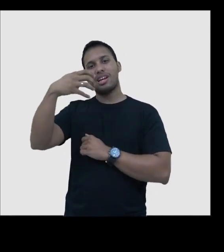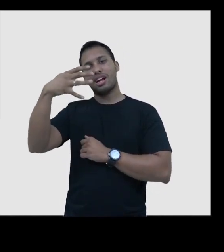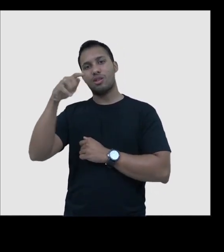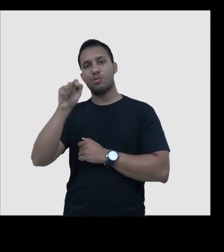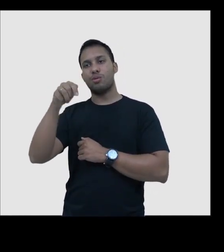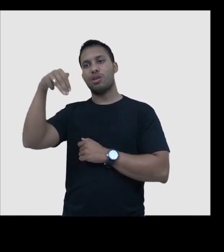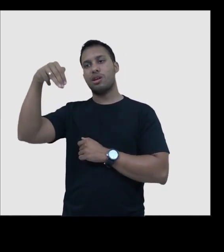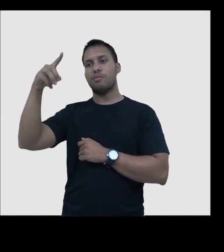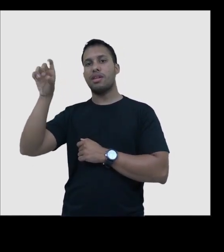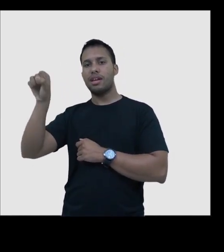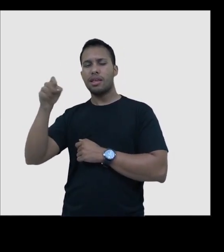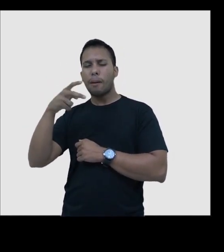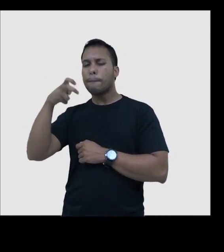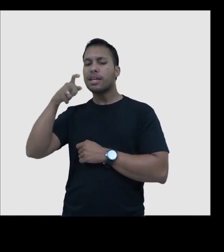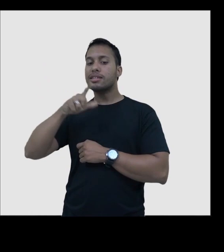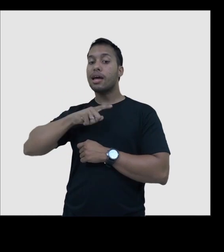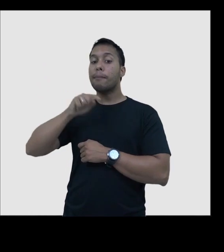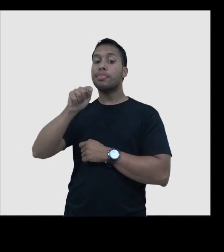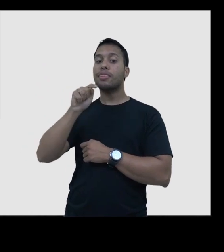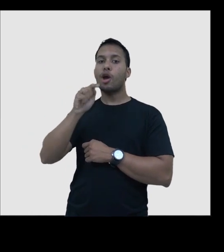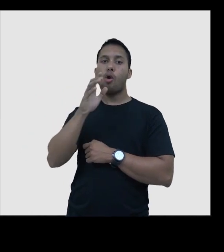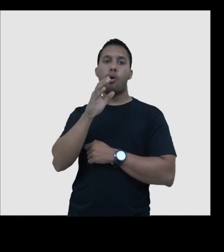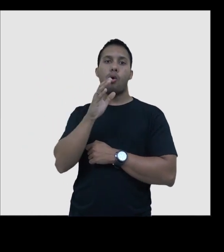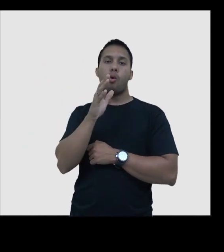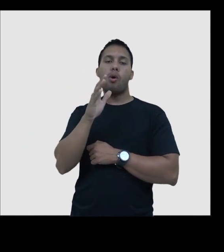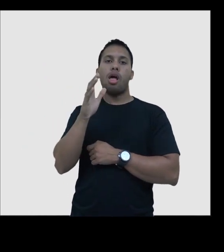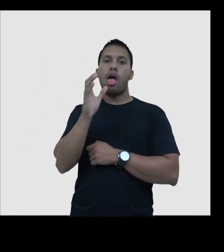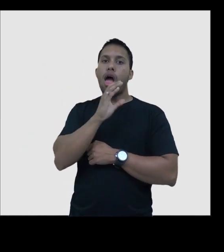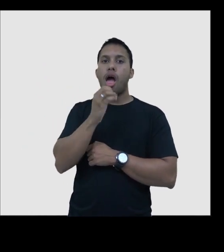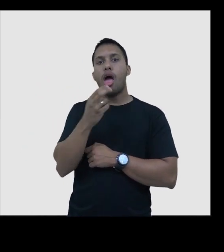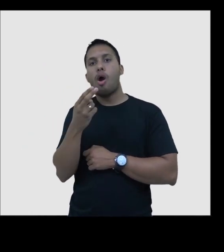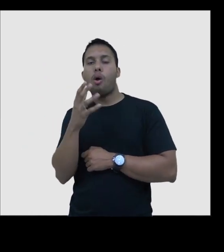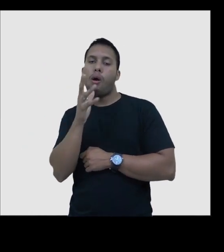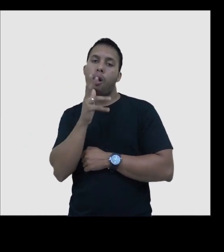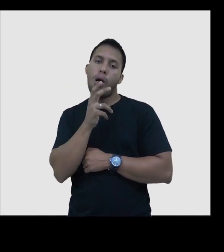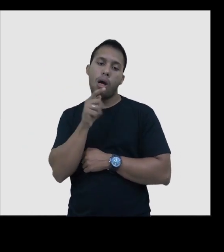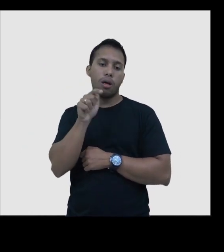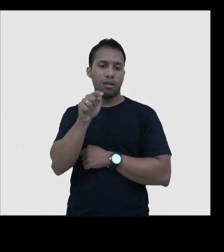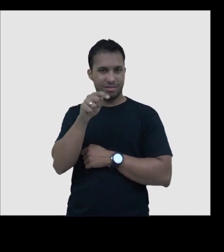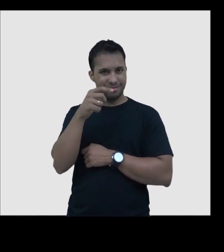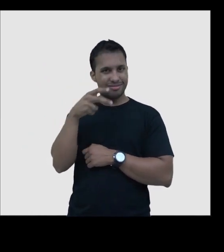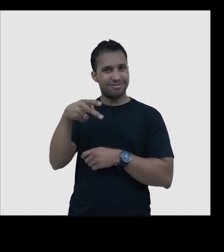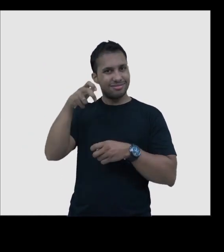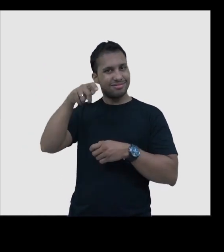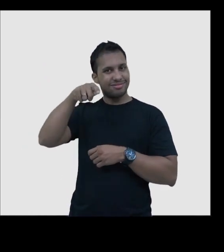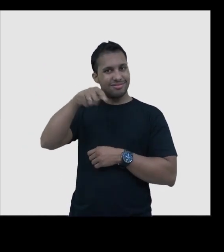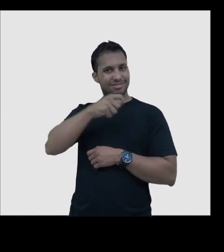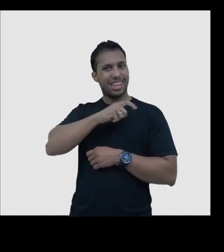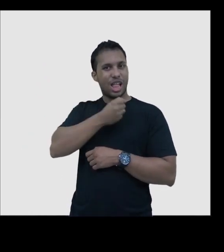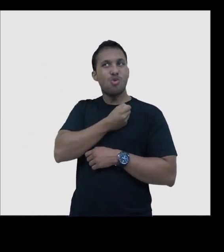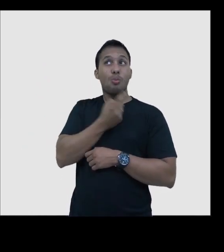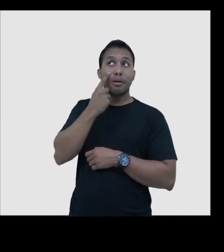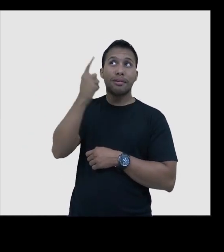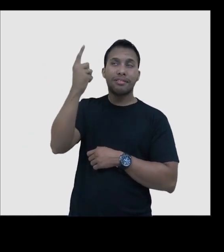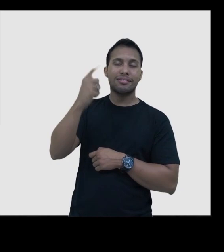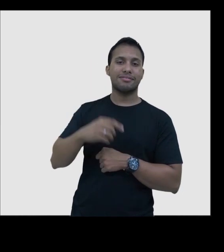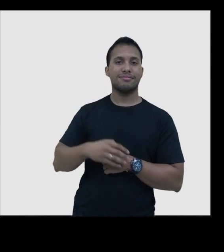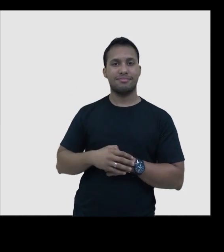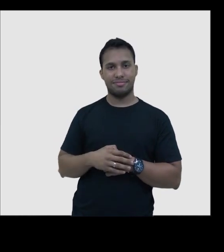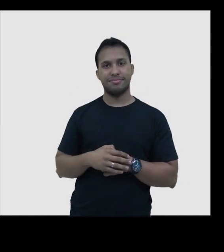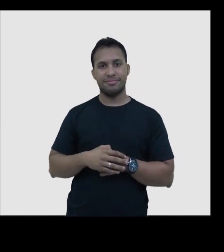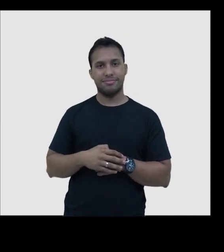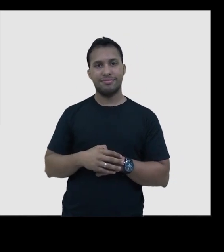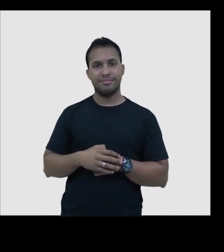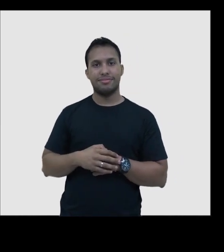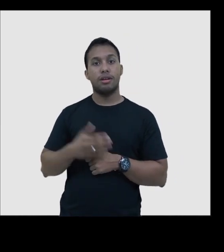ficou a indicação agora de velocidade com que esse vídeo ficou, né? Da sua redução de velocidade. Agora esse vídeo, né, ele